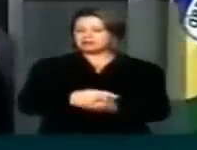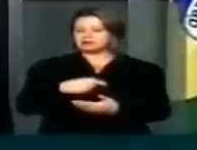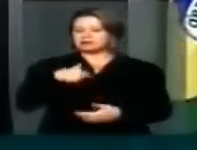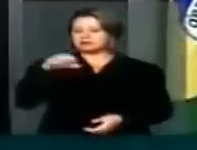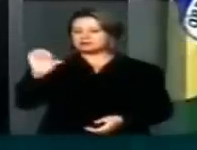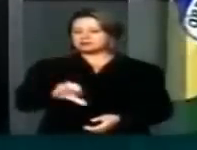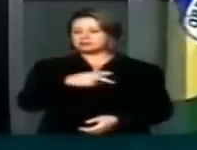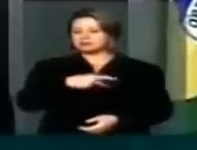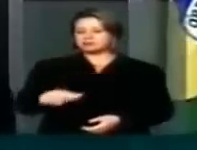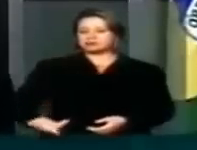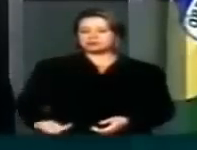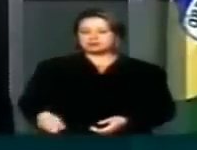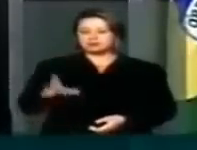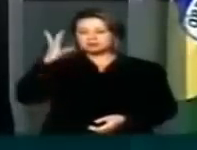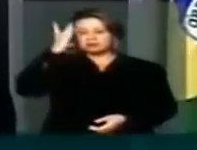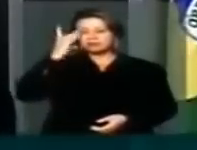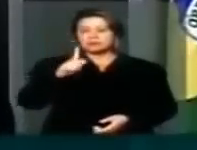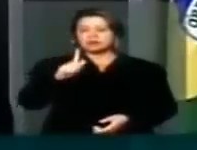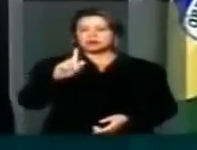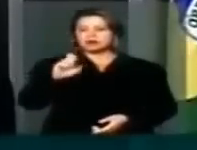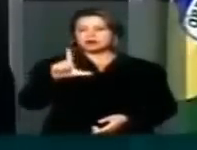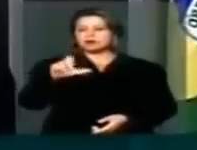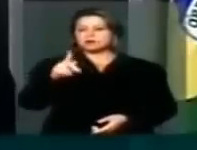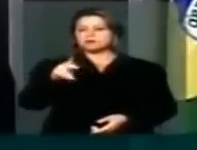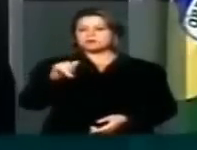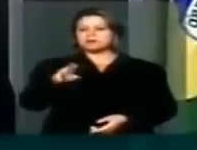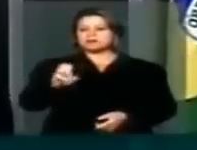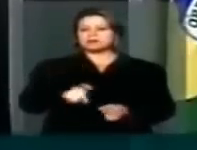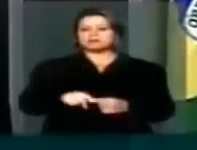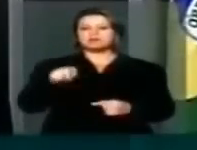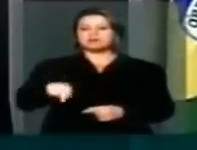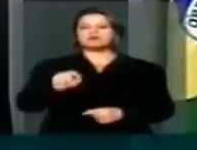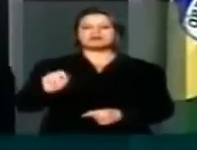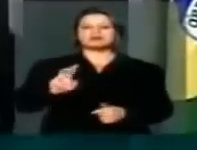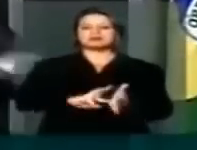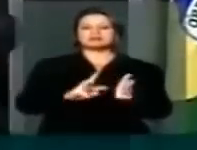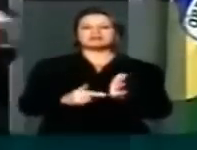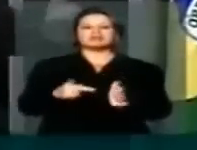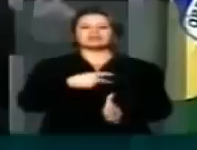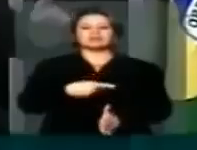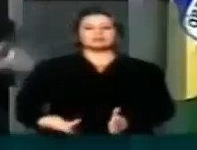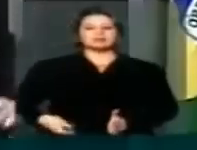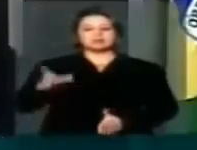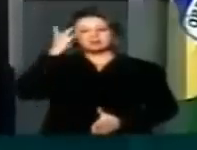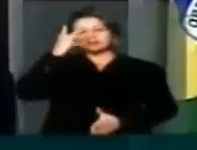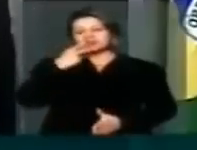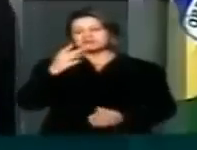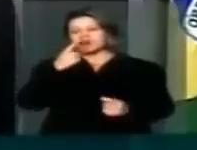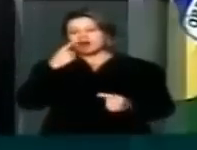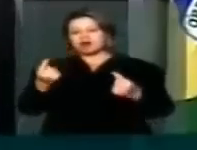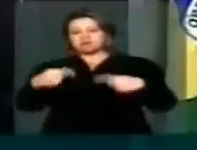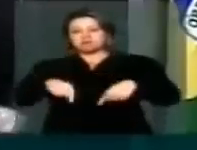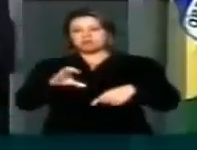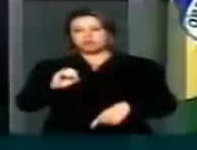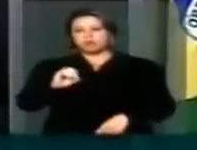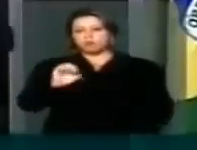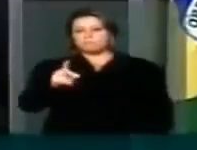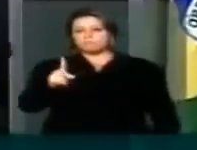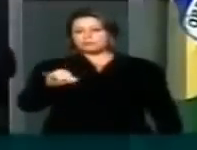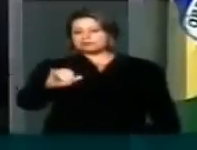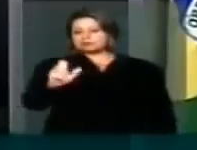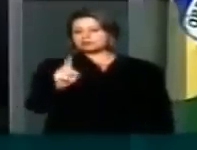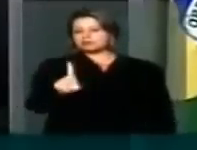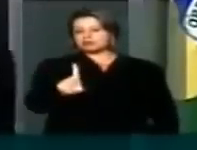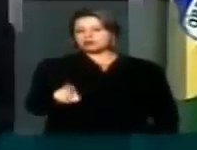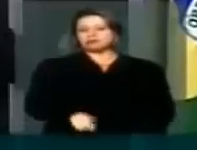Brasil. Golpismo tem que ser um sinônimo de presidente Dilma. Não vem acusar a oposição de golpe. Não vem